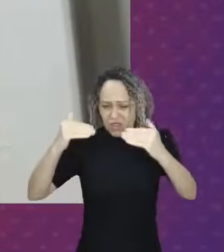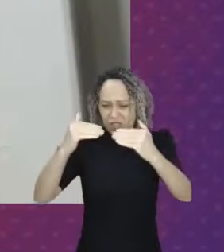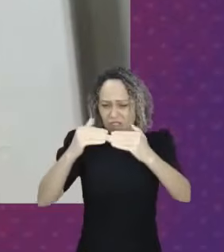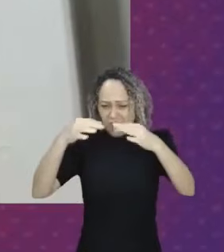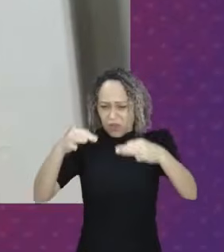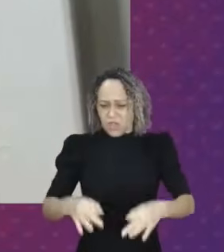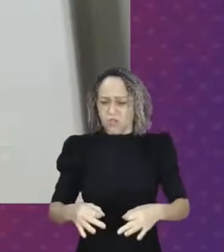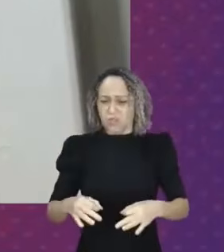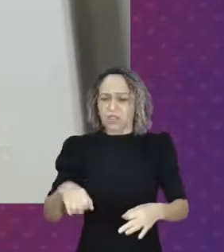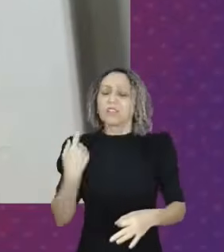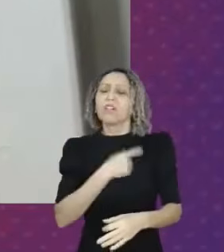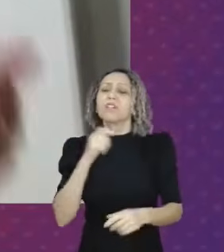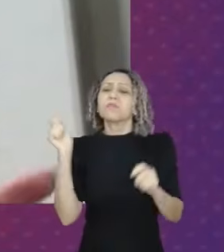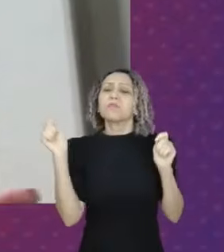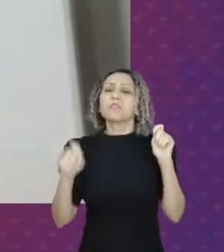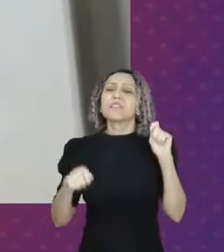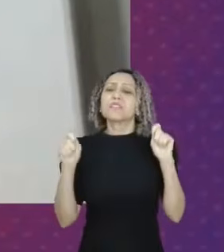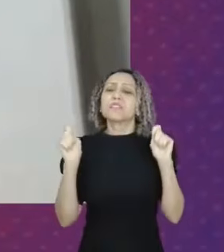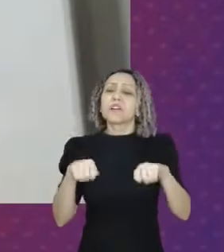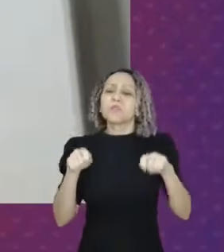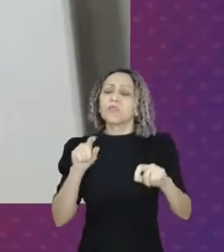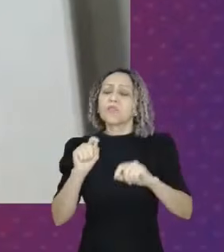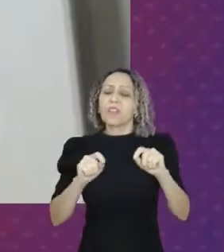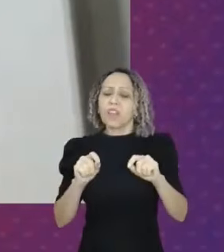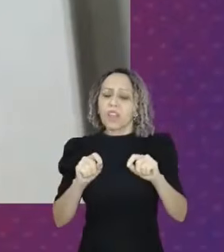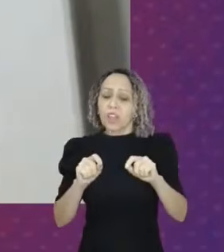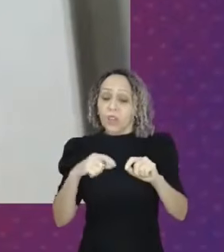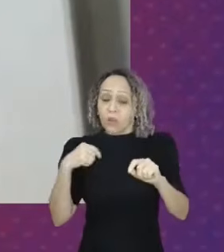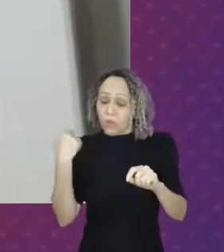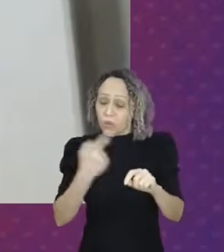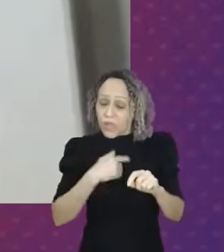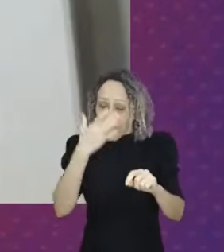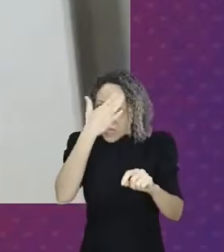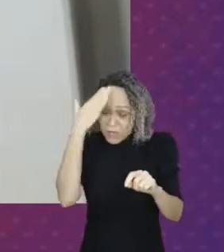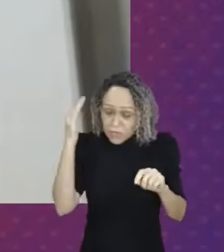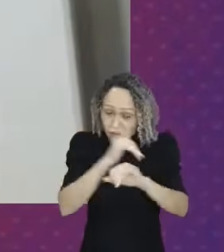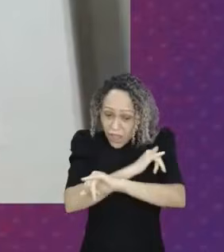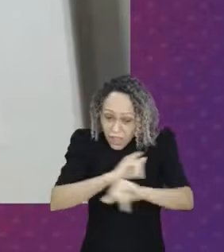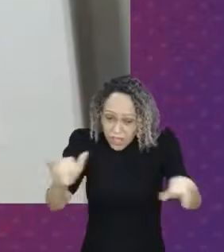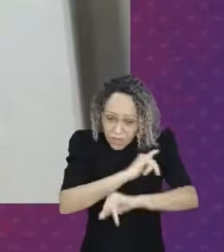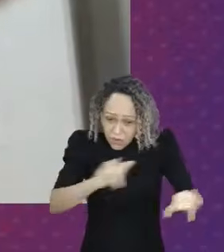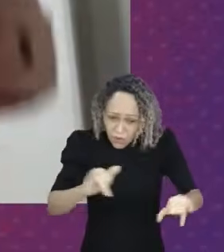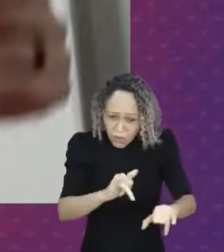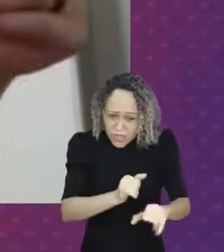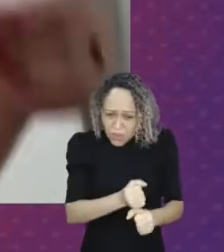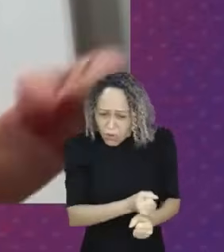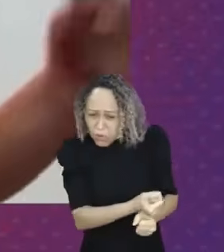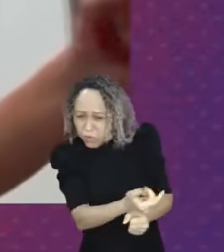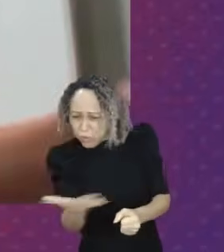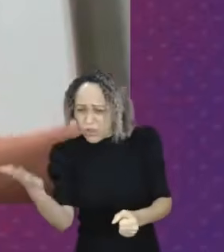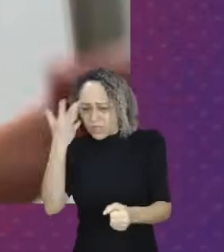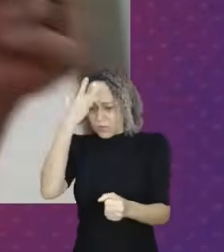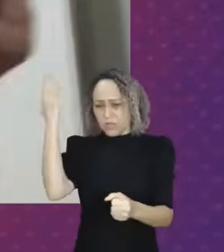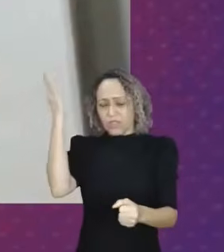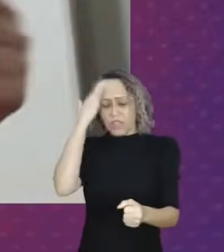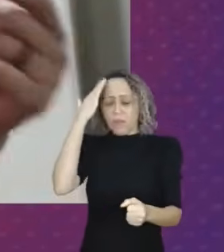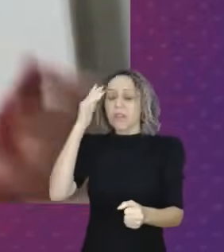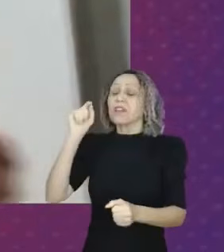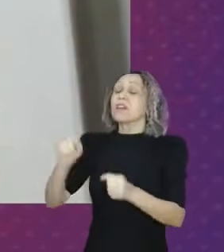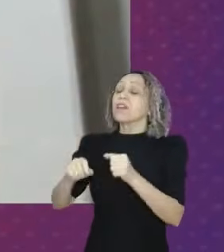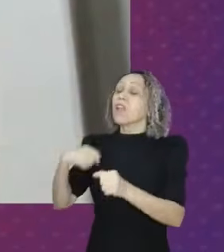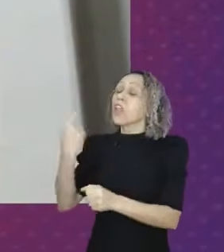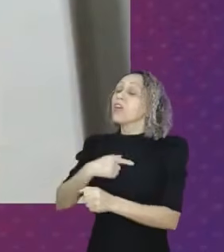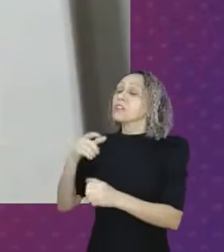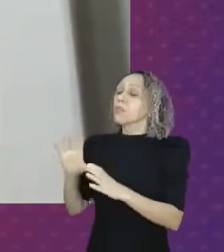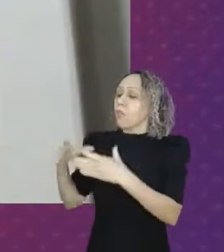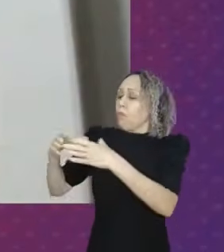nós precisamos fazer com que essa informação chegue para as pessoas saberem que quem tem essa postura são as mulheres petistas, são os